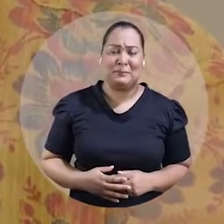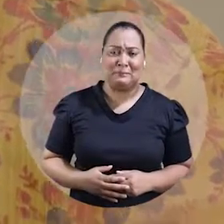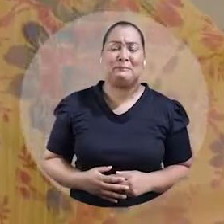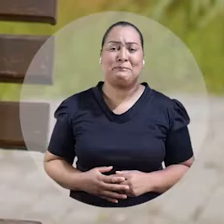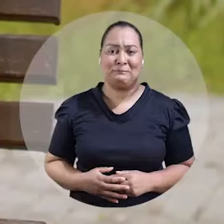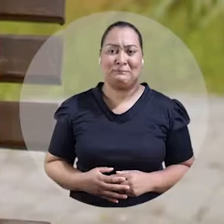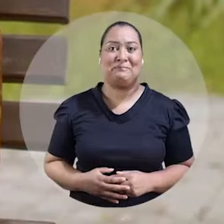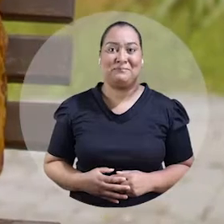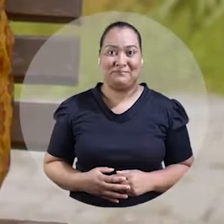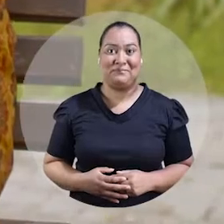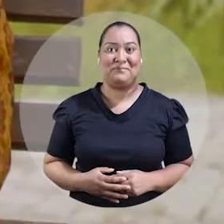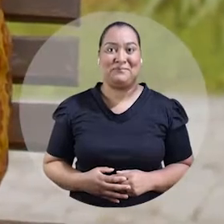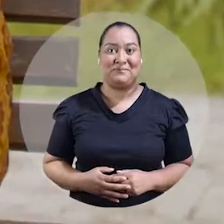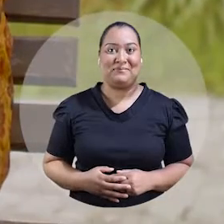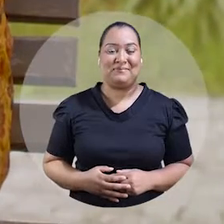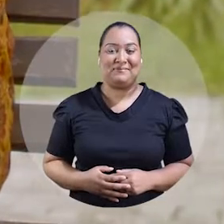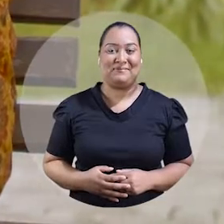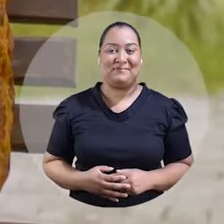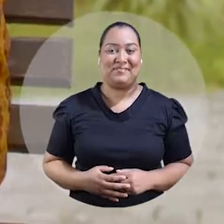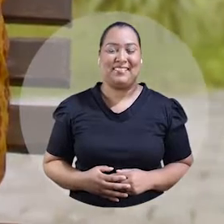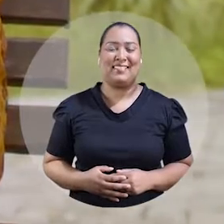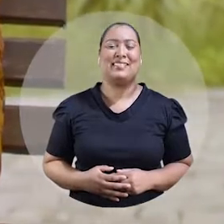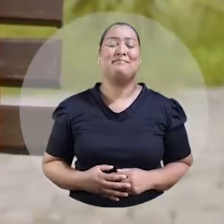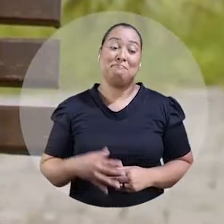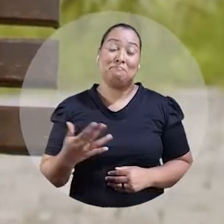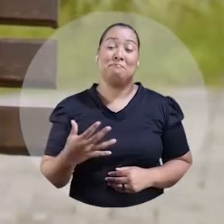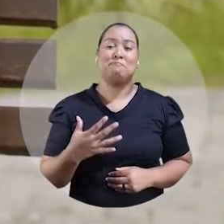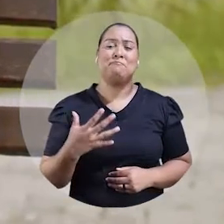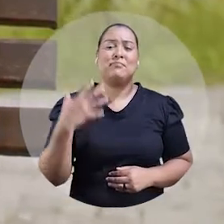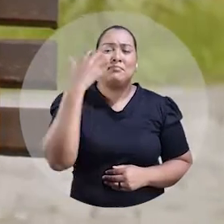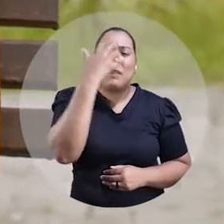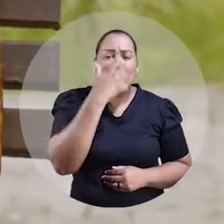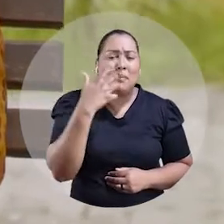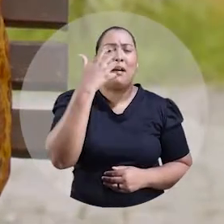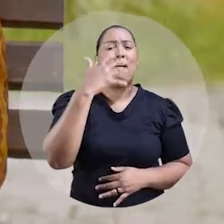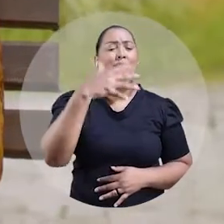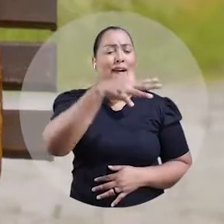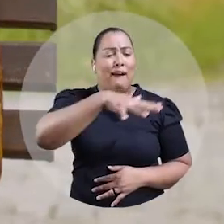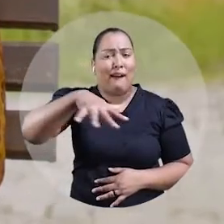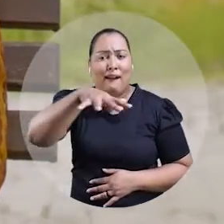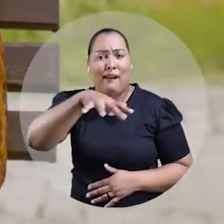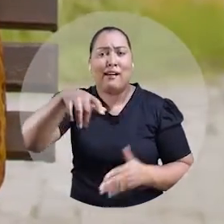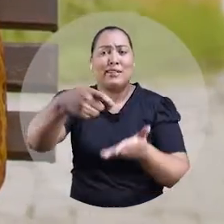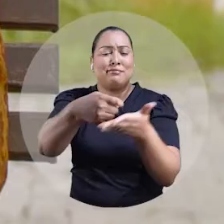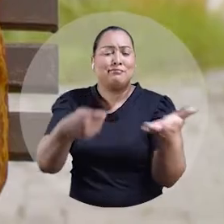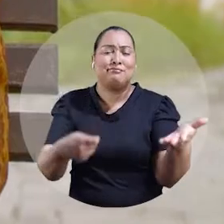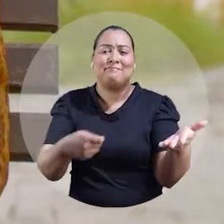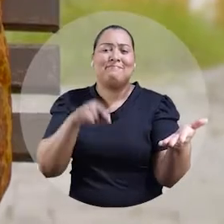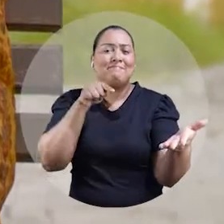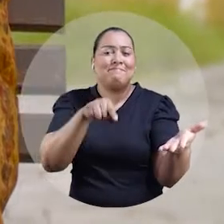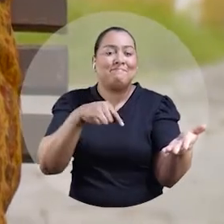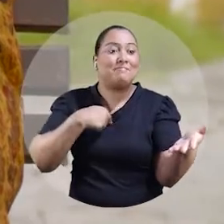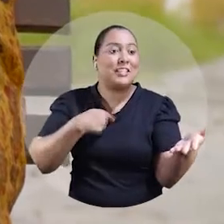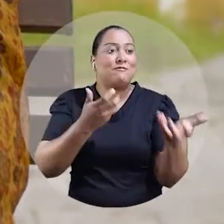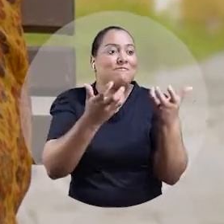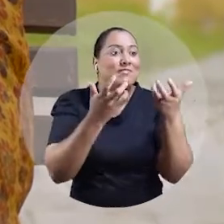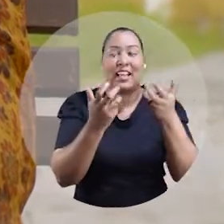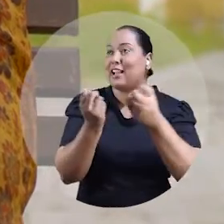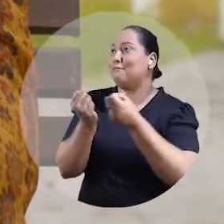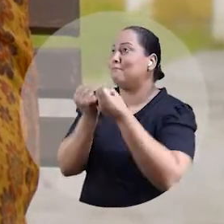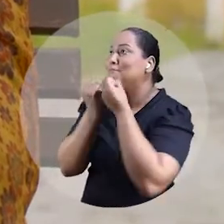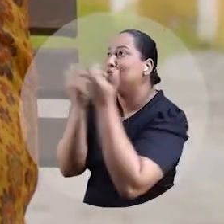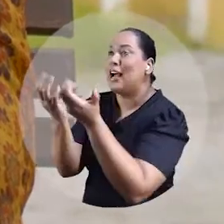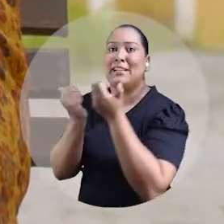E esse fascínio, essa admiração, vamos dizer assim, era algo que eu queria